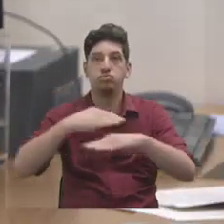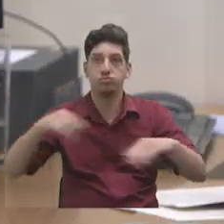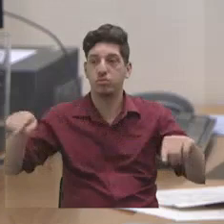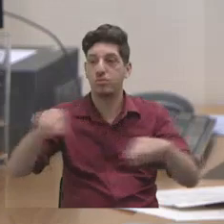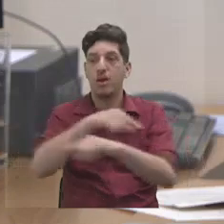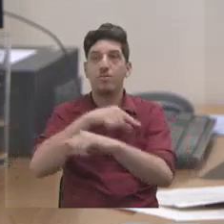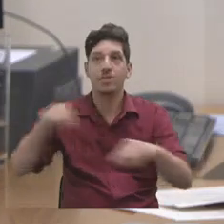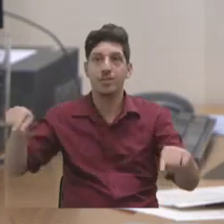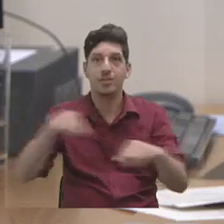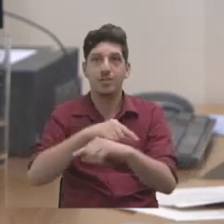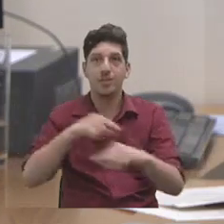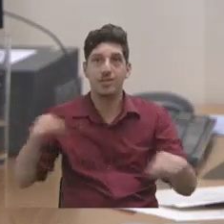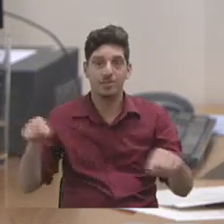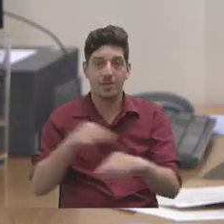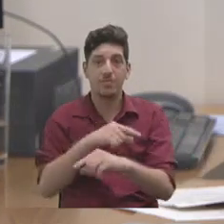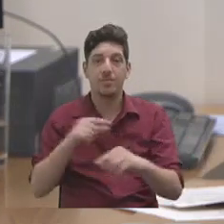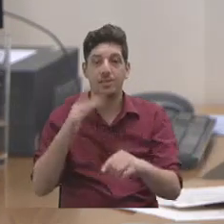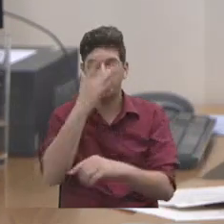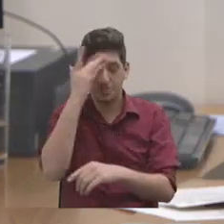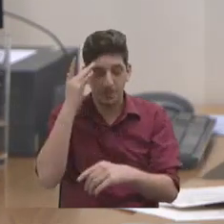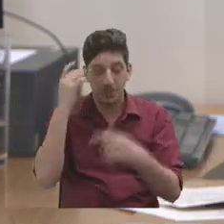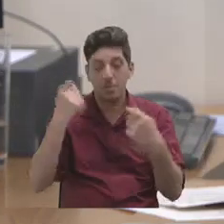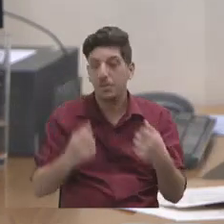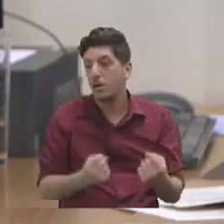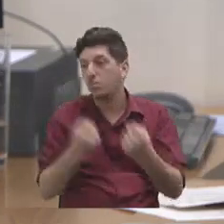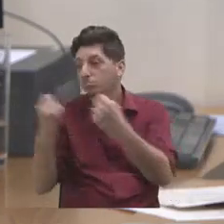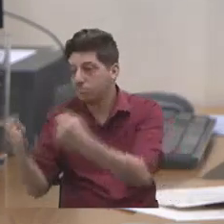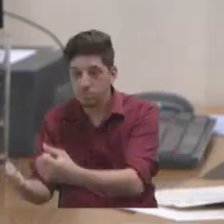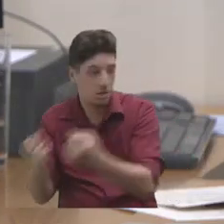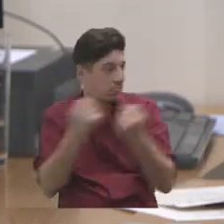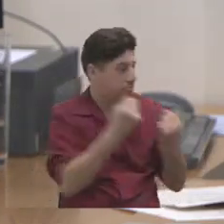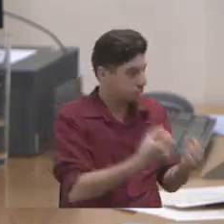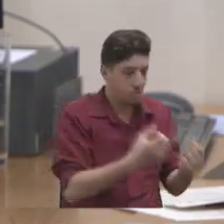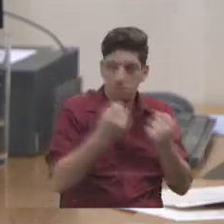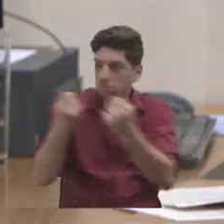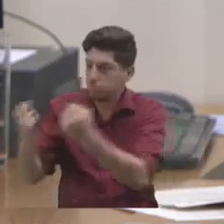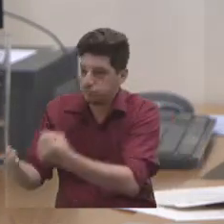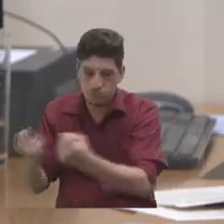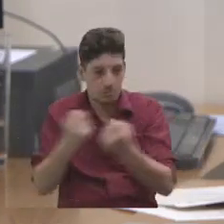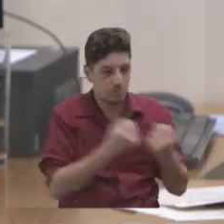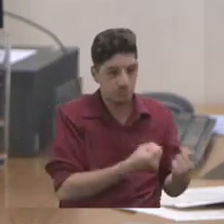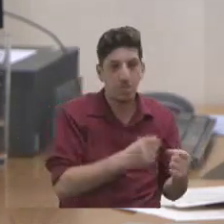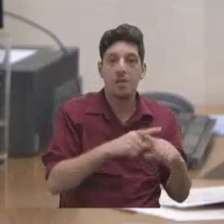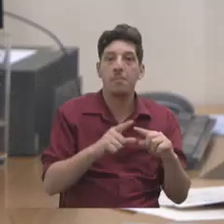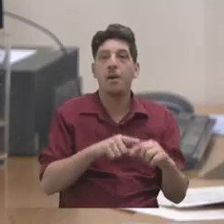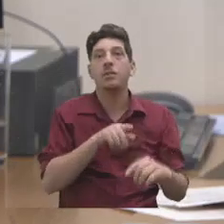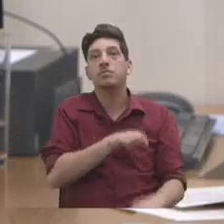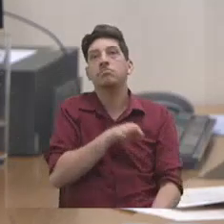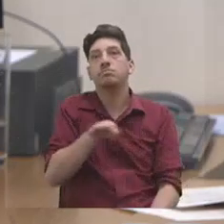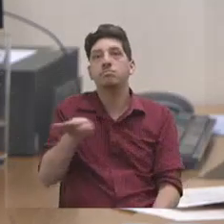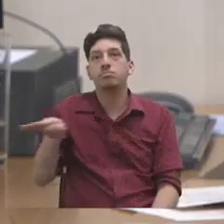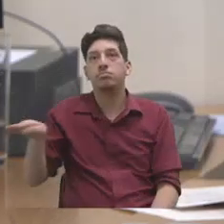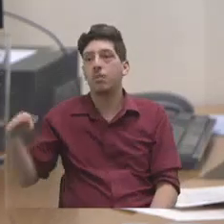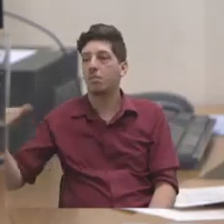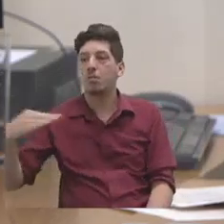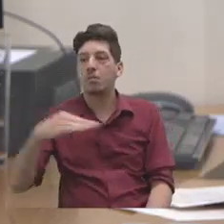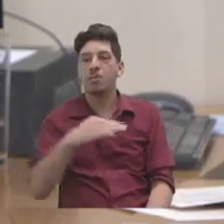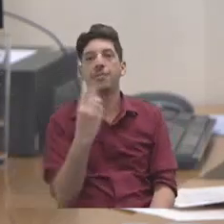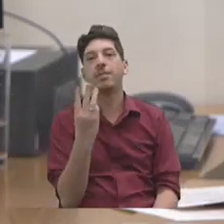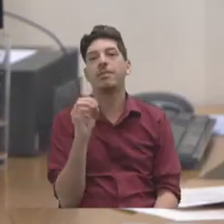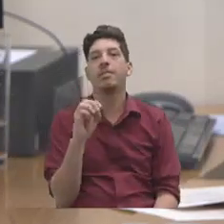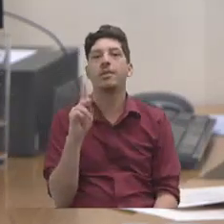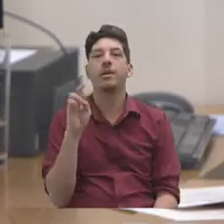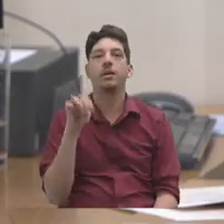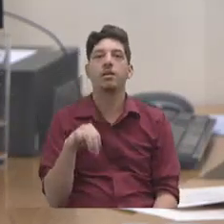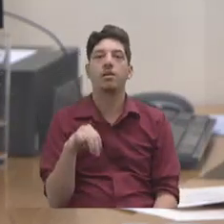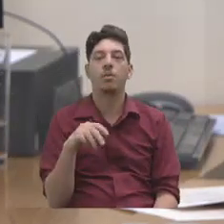a estarem conduzindo em 30 km por hora então a gente sabe que tem um projeto a ser